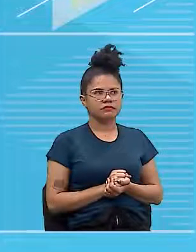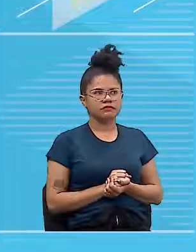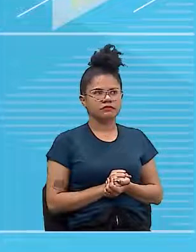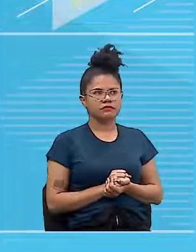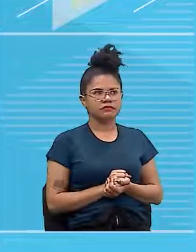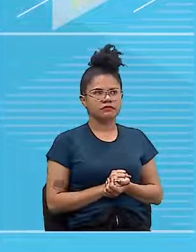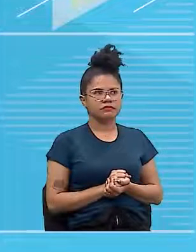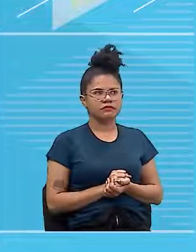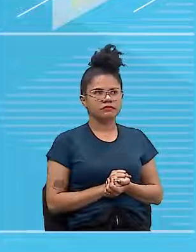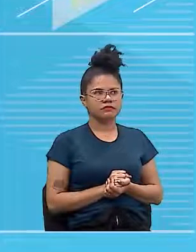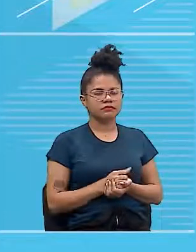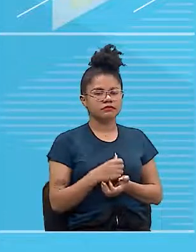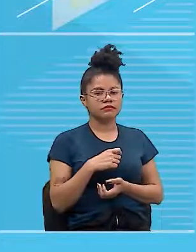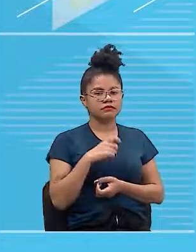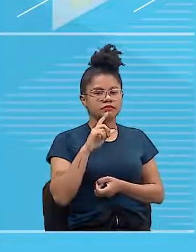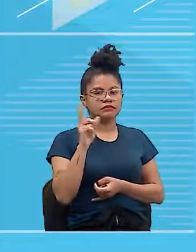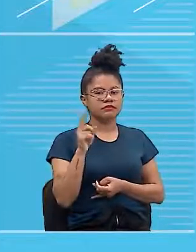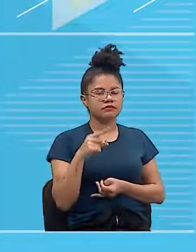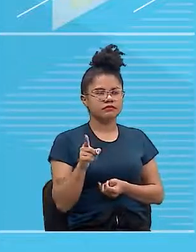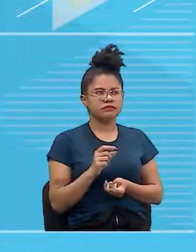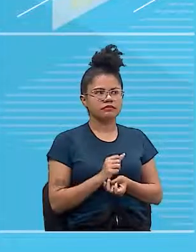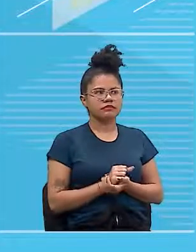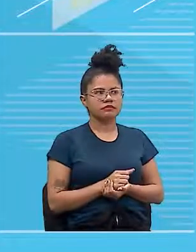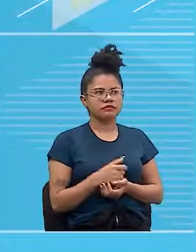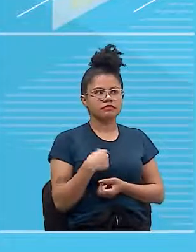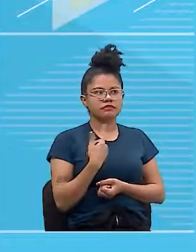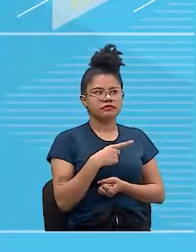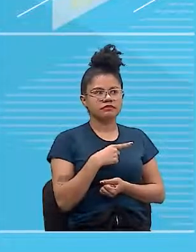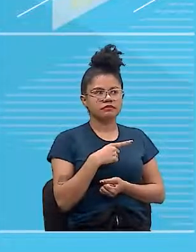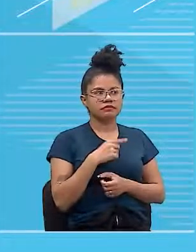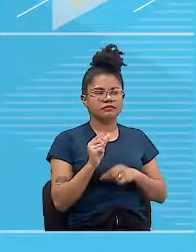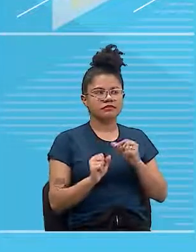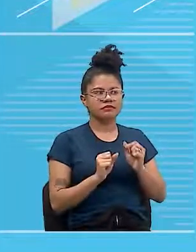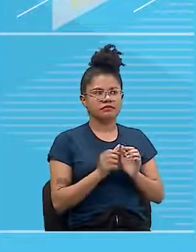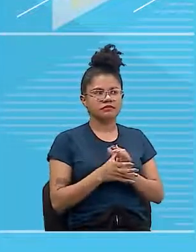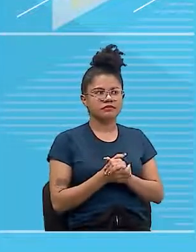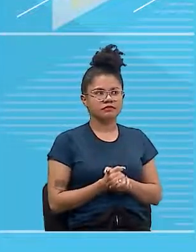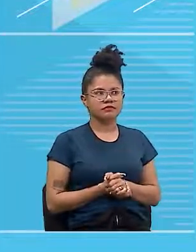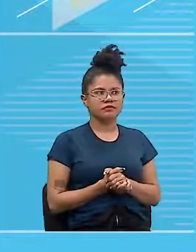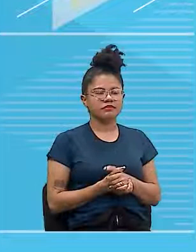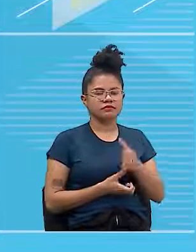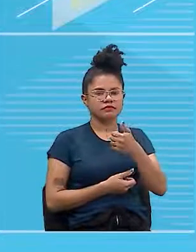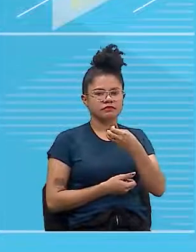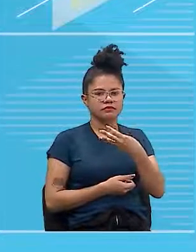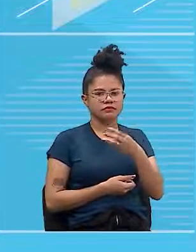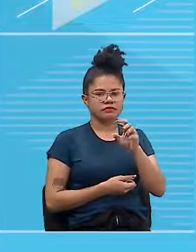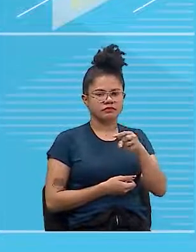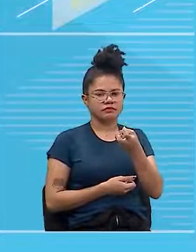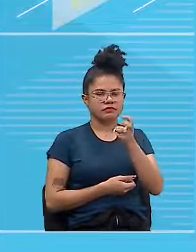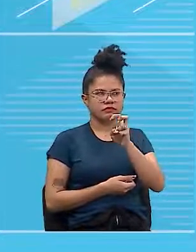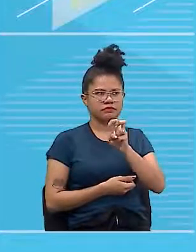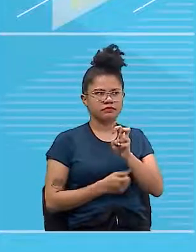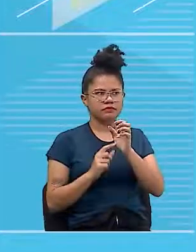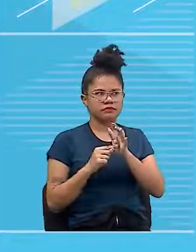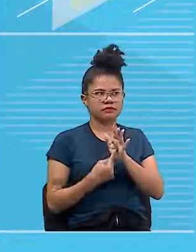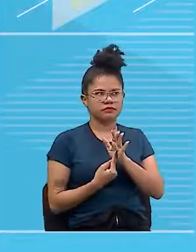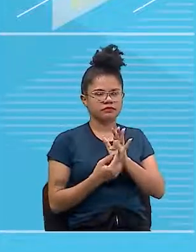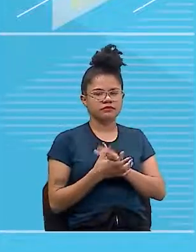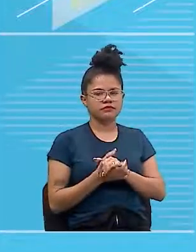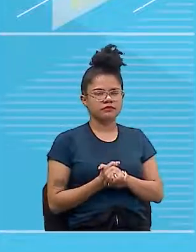e vai liberar Z bom então a gente tem e 13,5 x